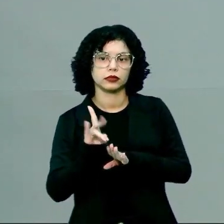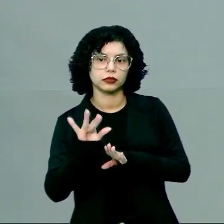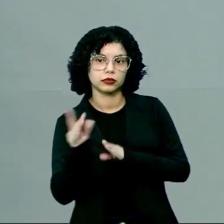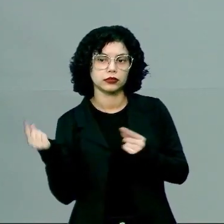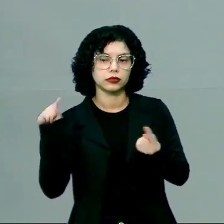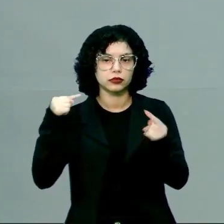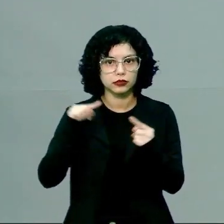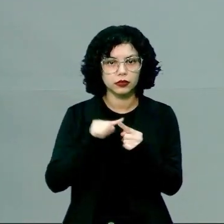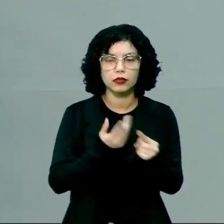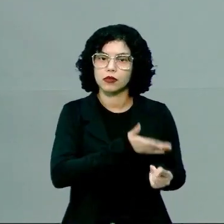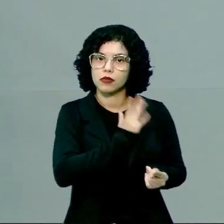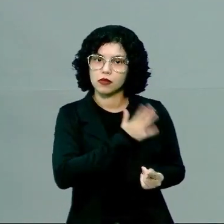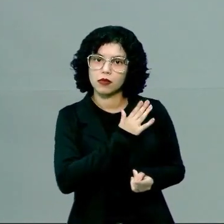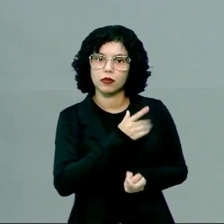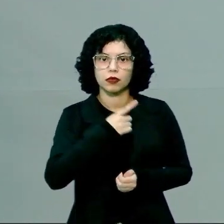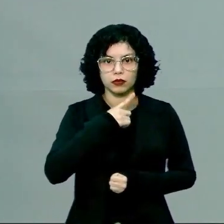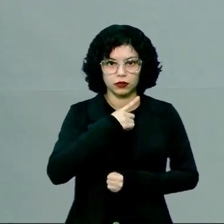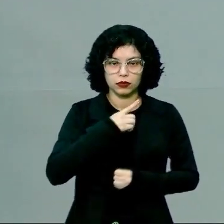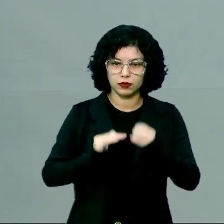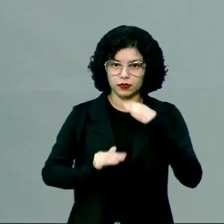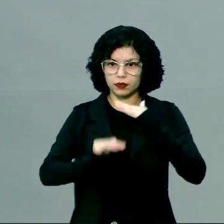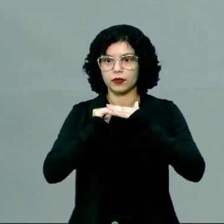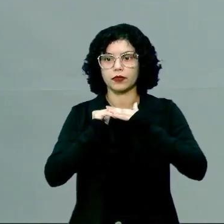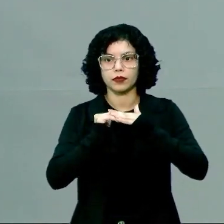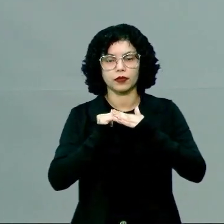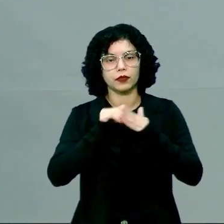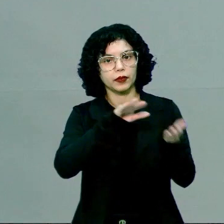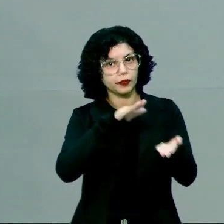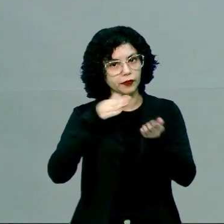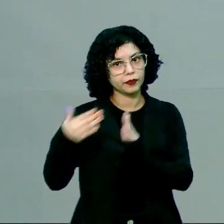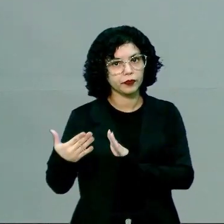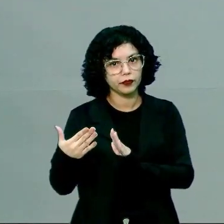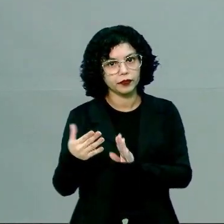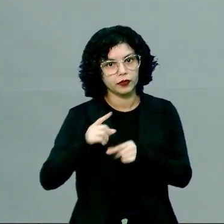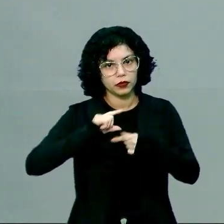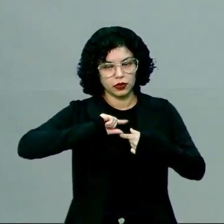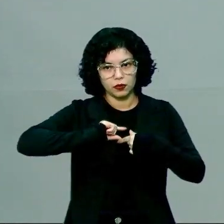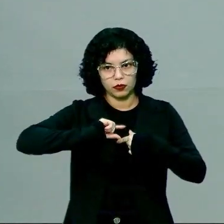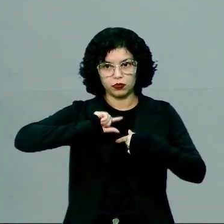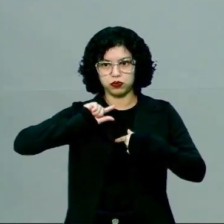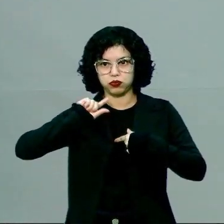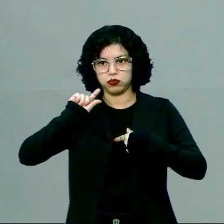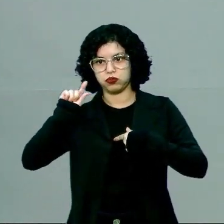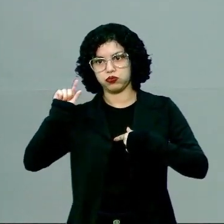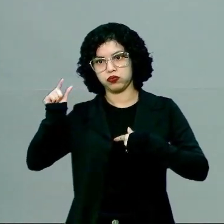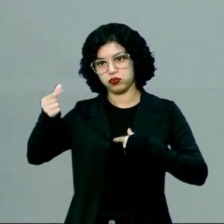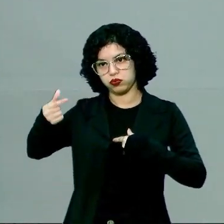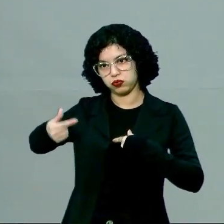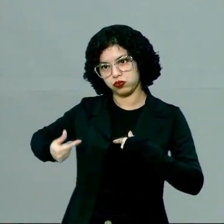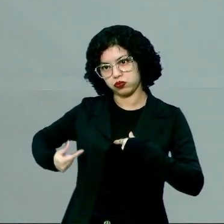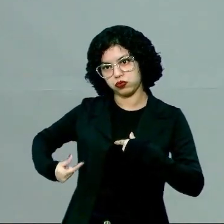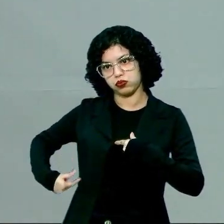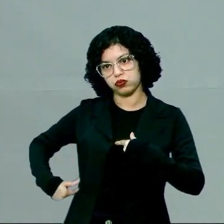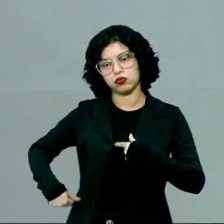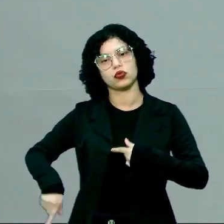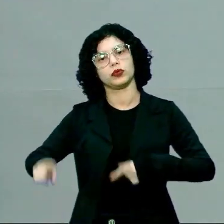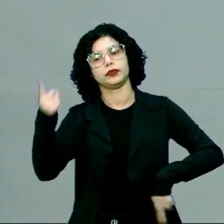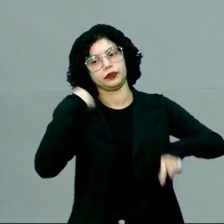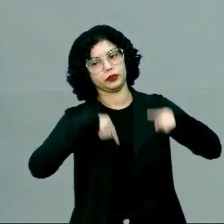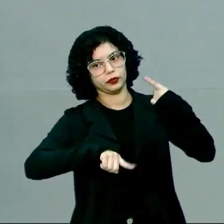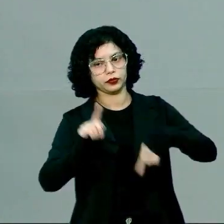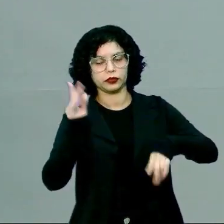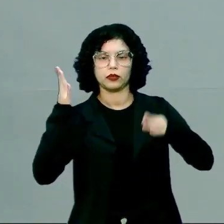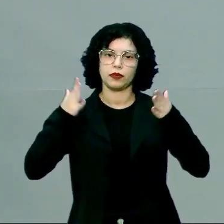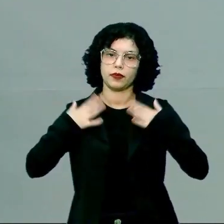mais perto do coração ela tem, né, aquela pressão forte, mas a partir do momento que ela vai se distanciando lá do coração, essa